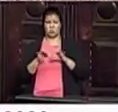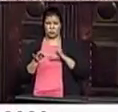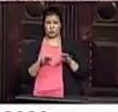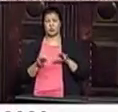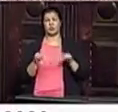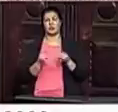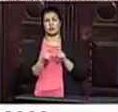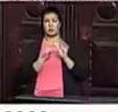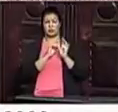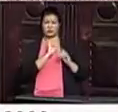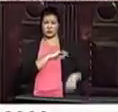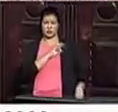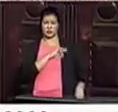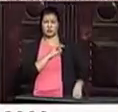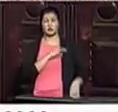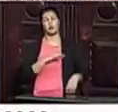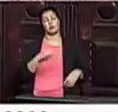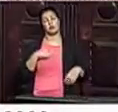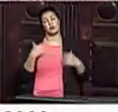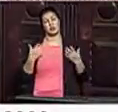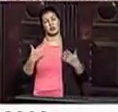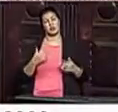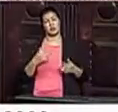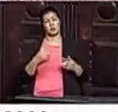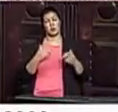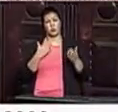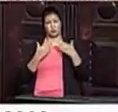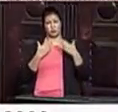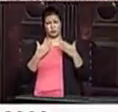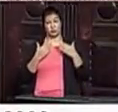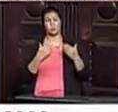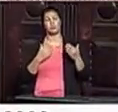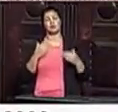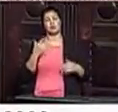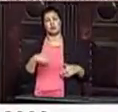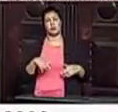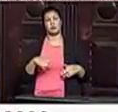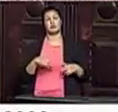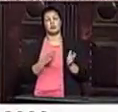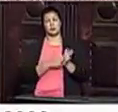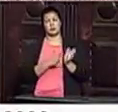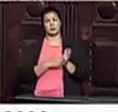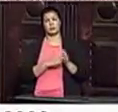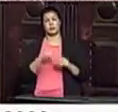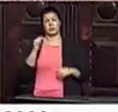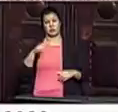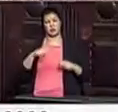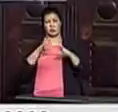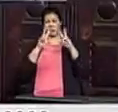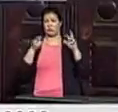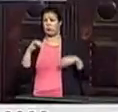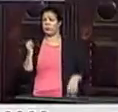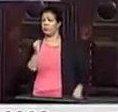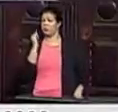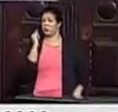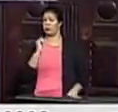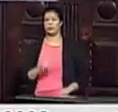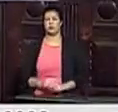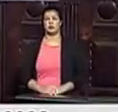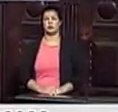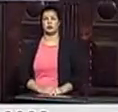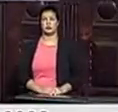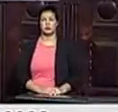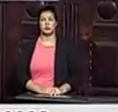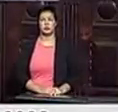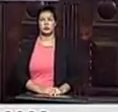aperfeiçoado possível. Eu queria participar desse debate e cumprimentar Vossa Excelência por recolocar no plenário esse tema tão importante. Obrigado, deputado Waldeck. Deputado Osório,